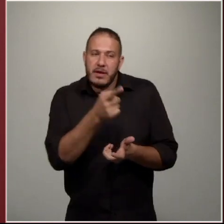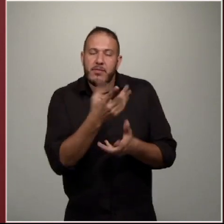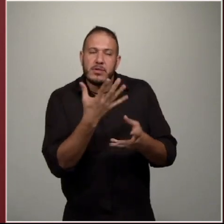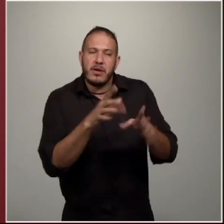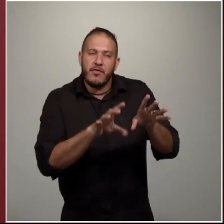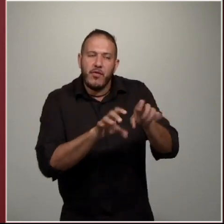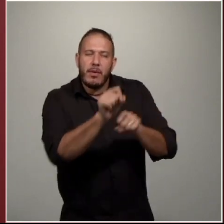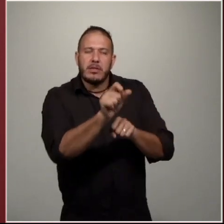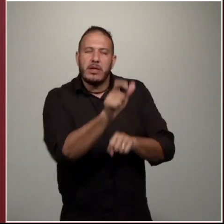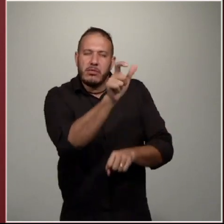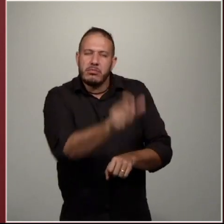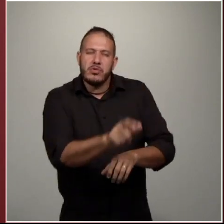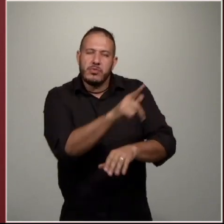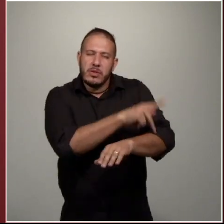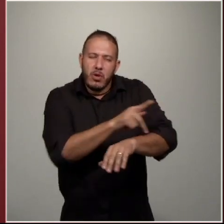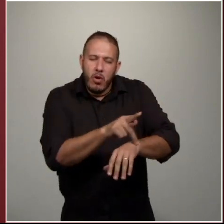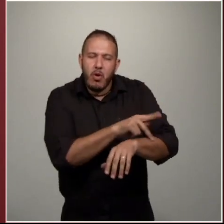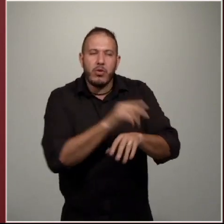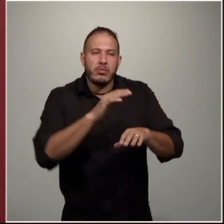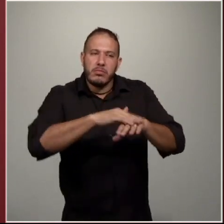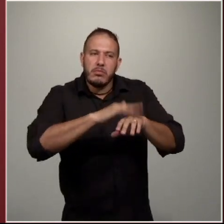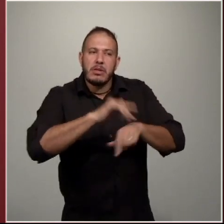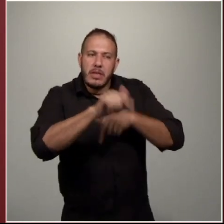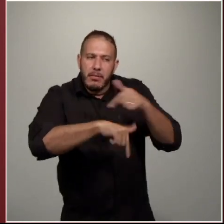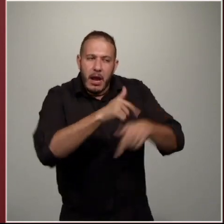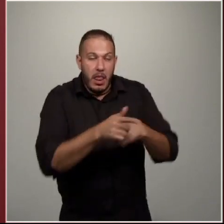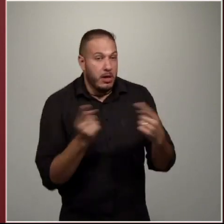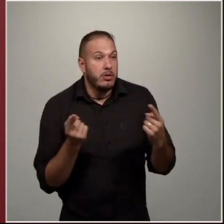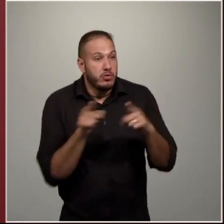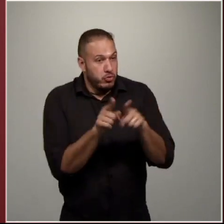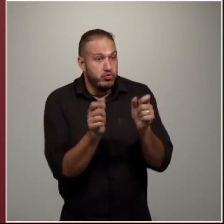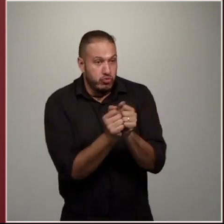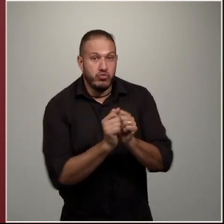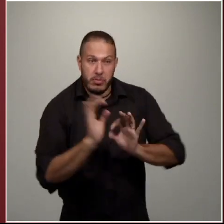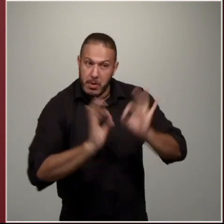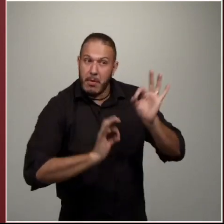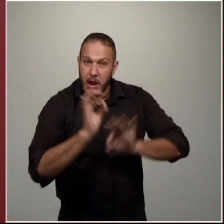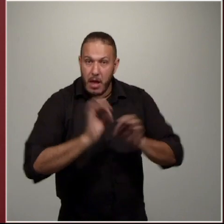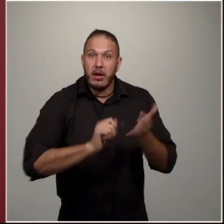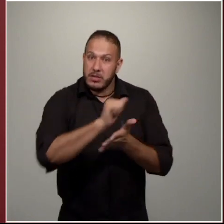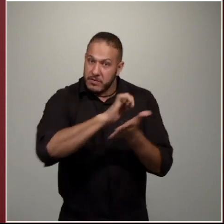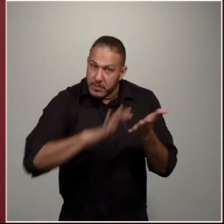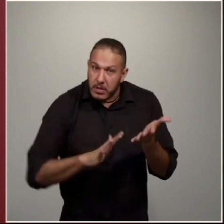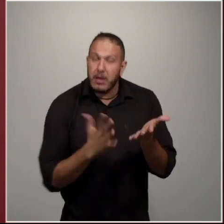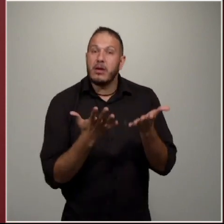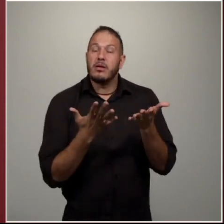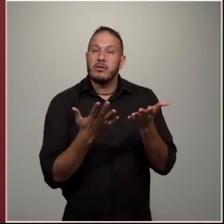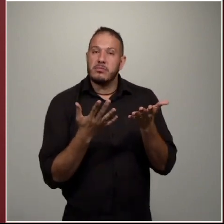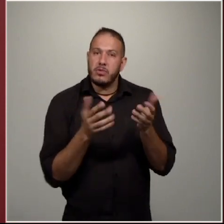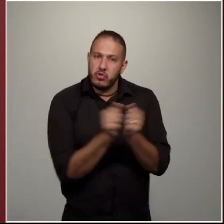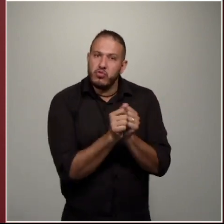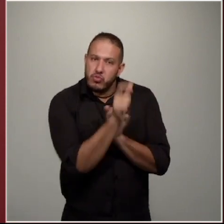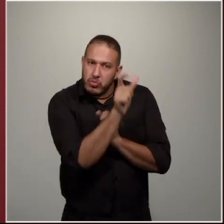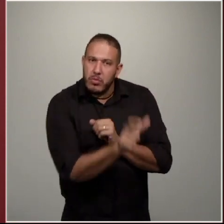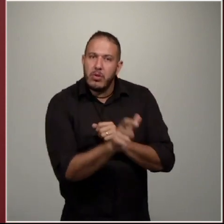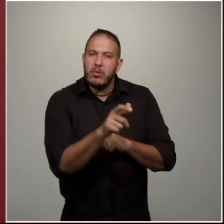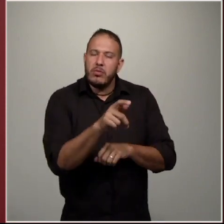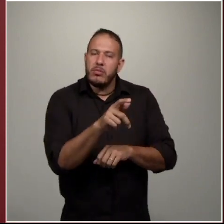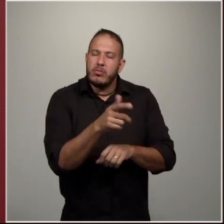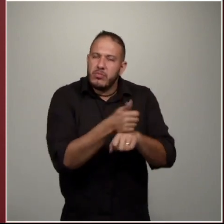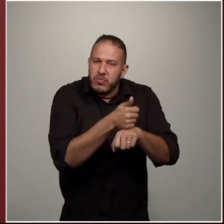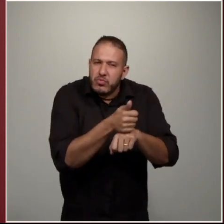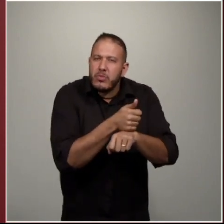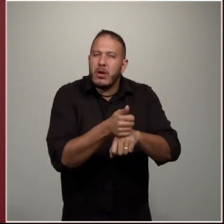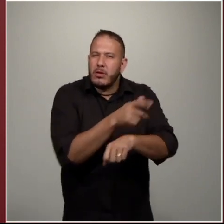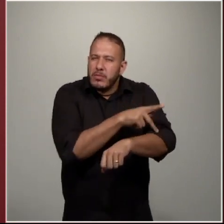do pedagogo é atuar em conjunto na preparação de atividades ajudar o profissional a a dar esse